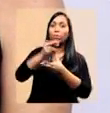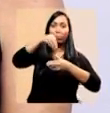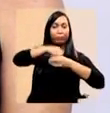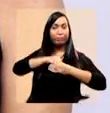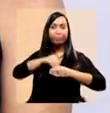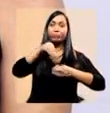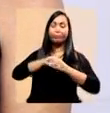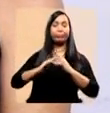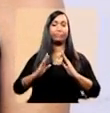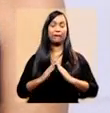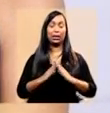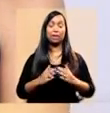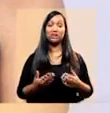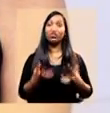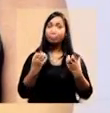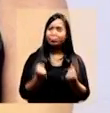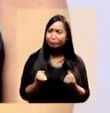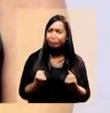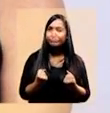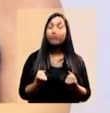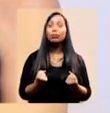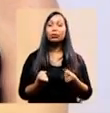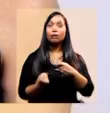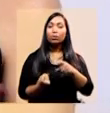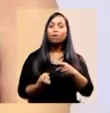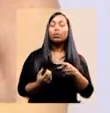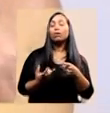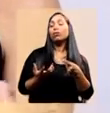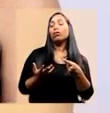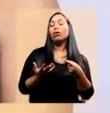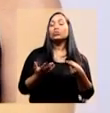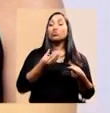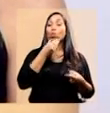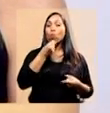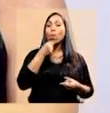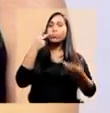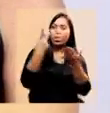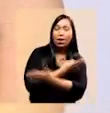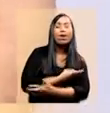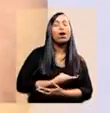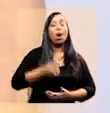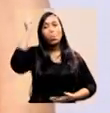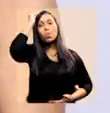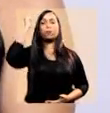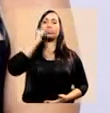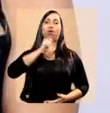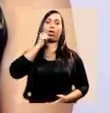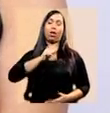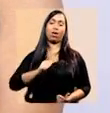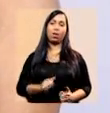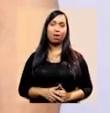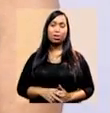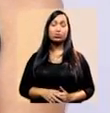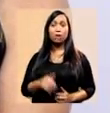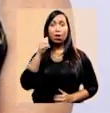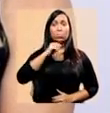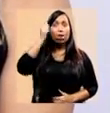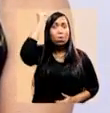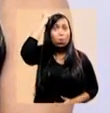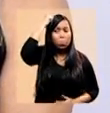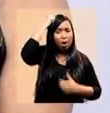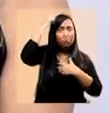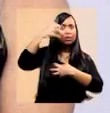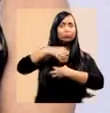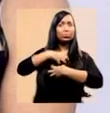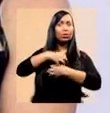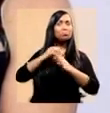dos lares. Forte, né? Até mesmo quando o homem erra, a culpa é da mulher. Culpa da mulher. E ela se sente